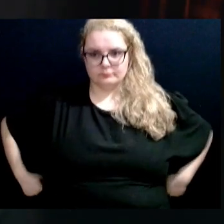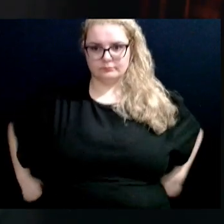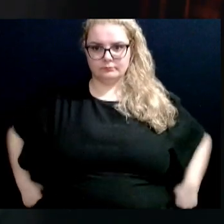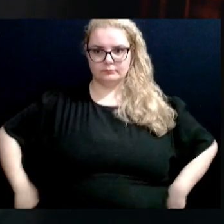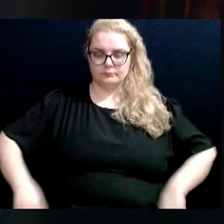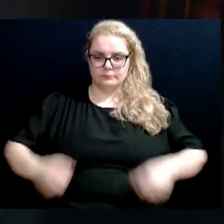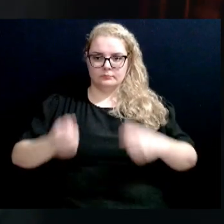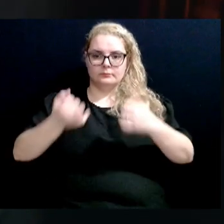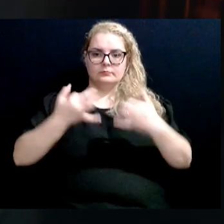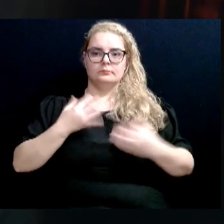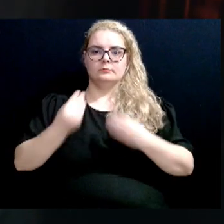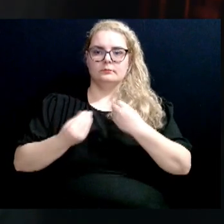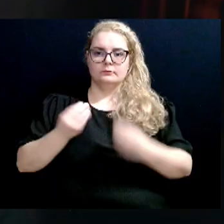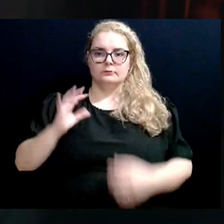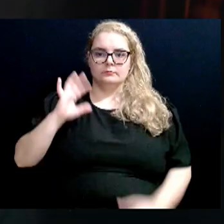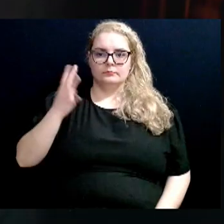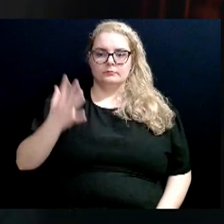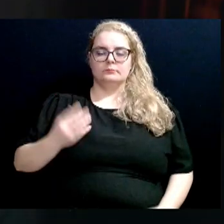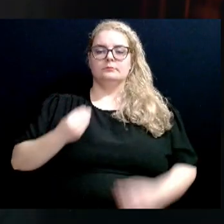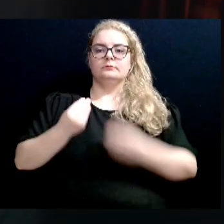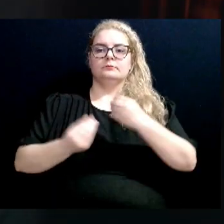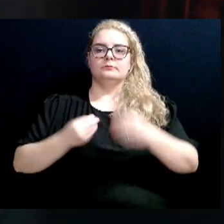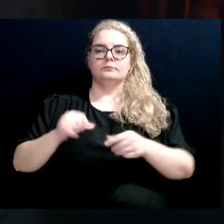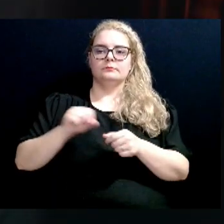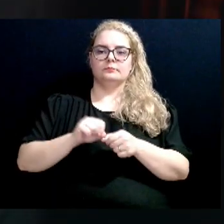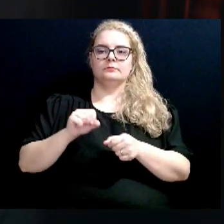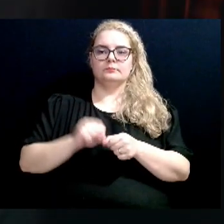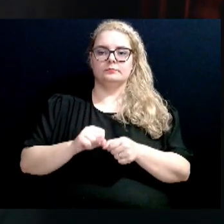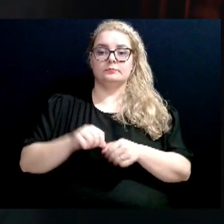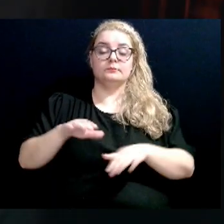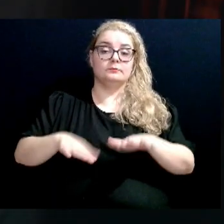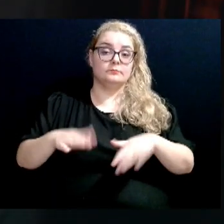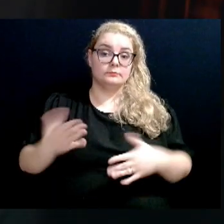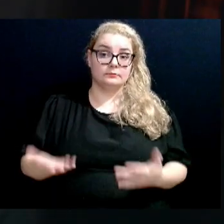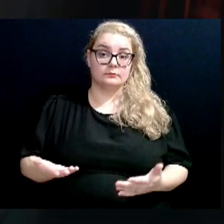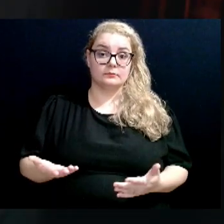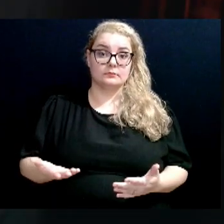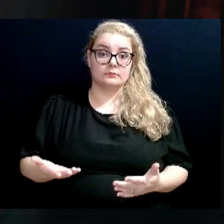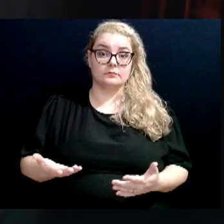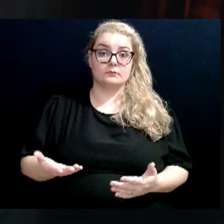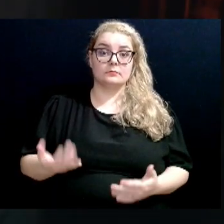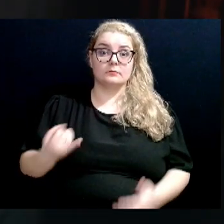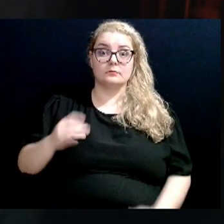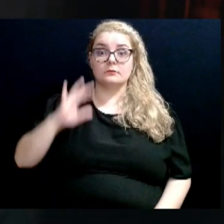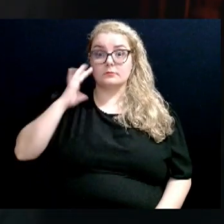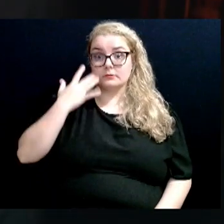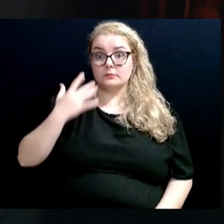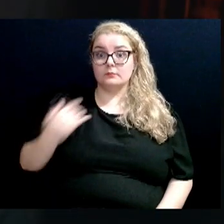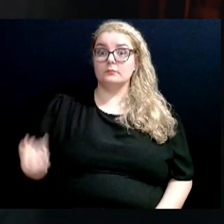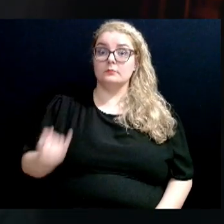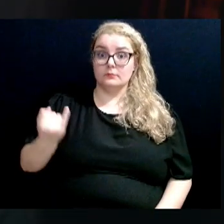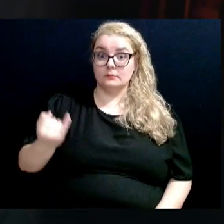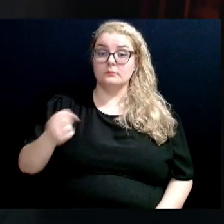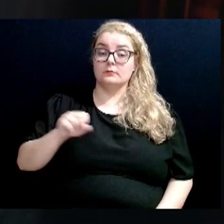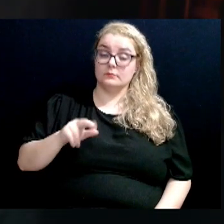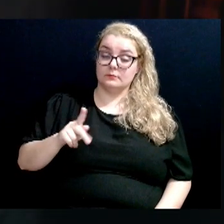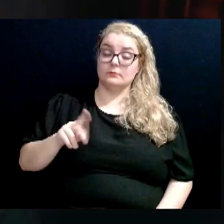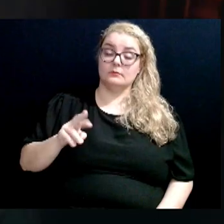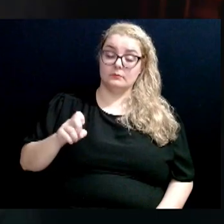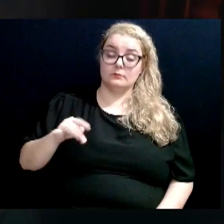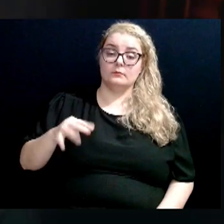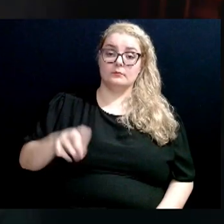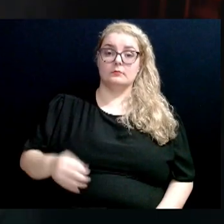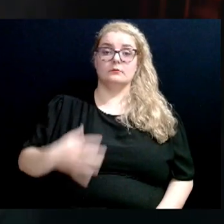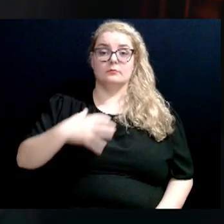e como que a gente tem que fazer para poder, se de repente achar necessário uma suplementação, fazer isso de forma adequada, com